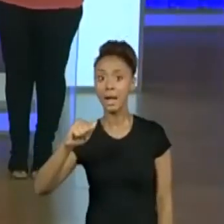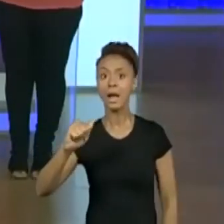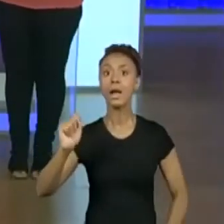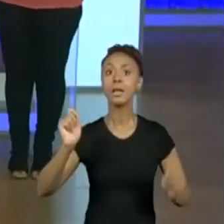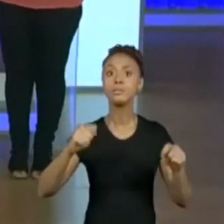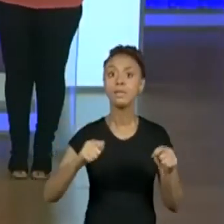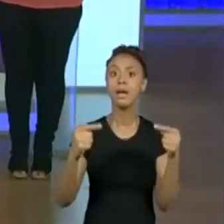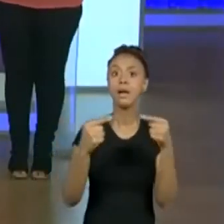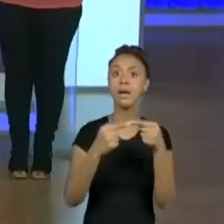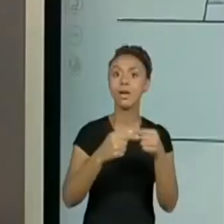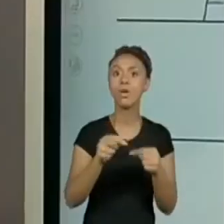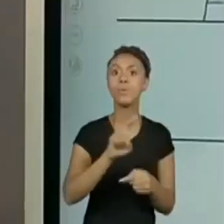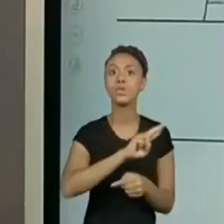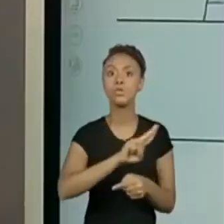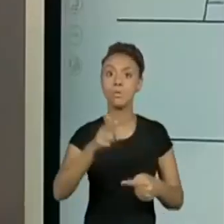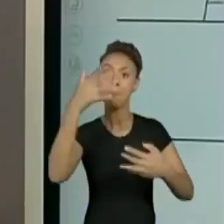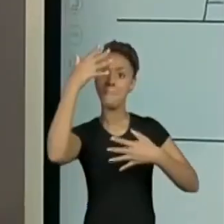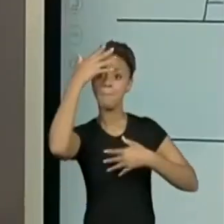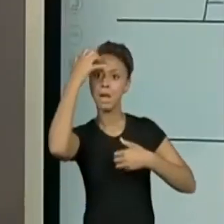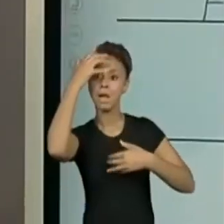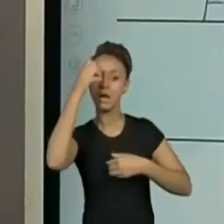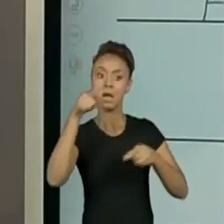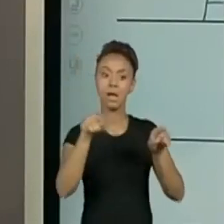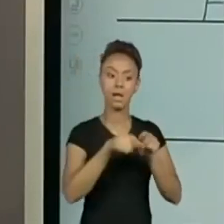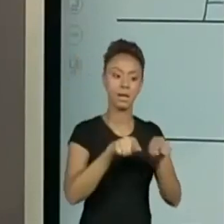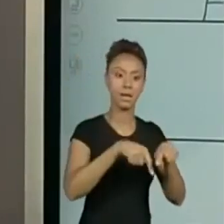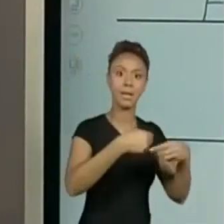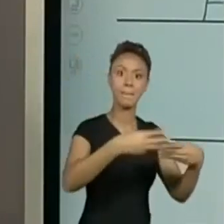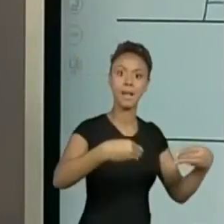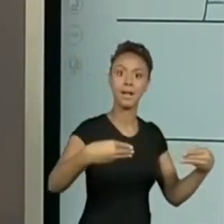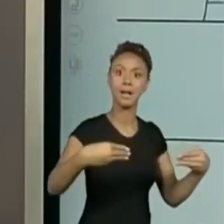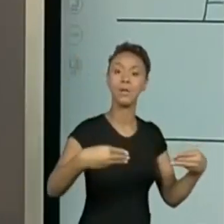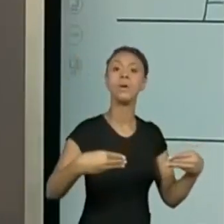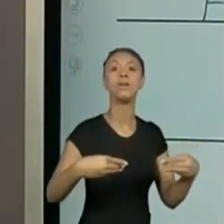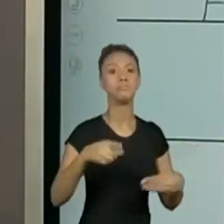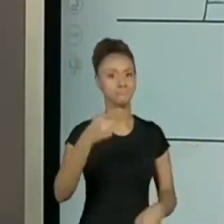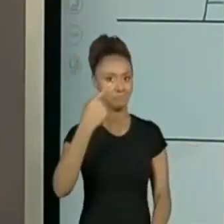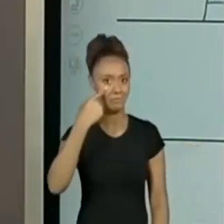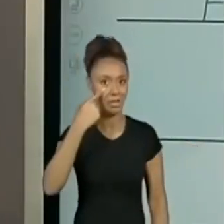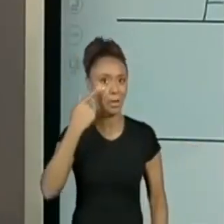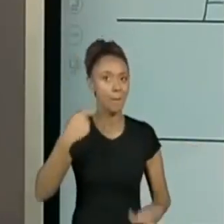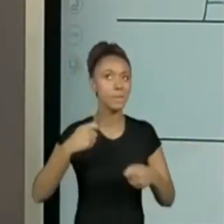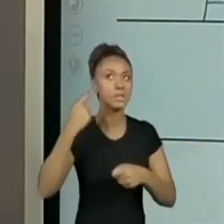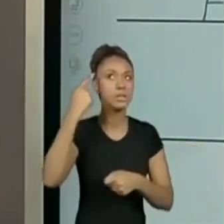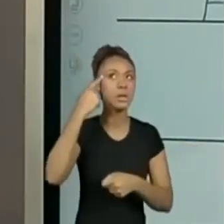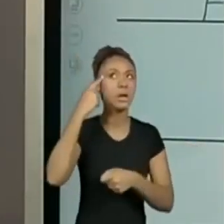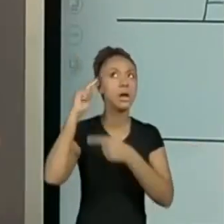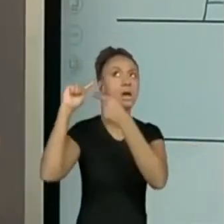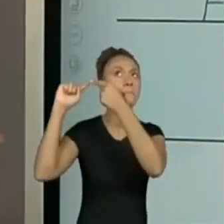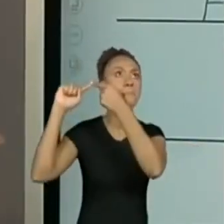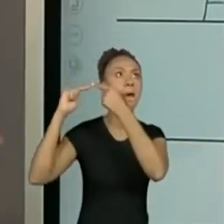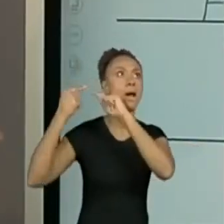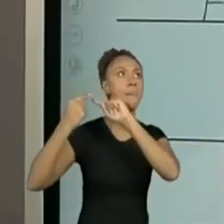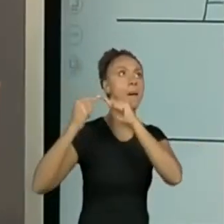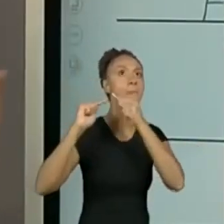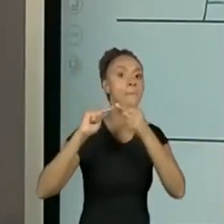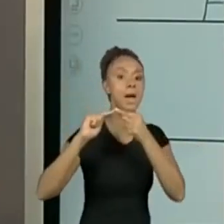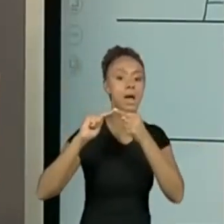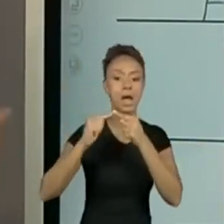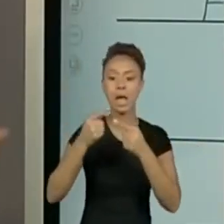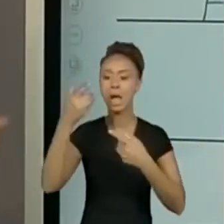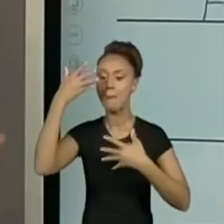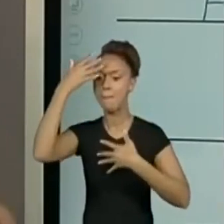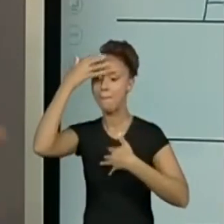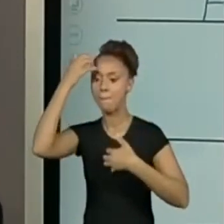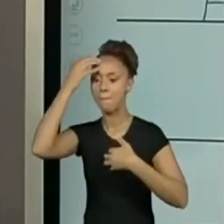do Macarrão. Viu como é importante a gente pensar nas escritas das palavras e acompanhar? Eu vou usar o Má do Macaco, que eu